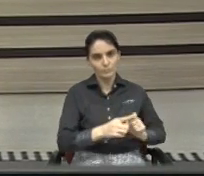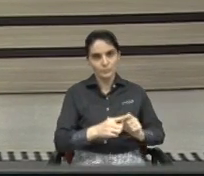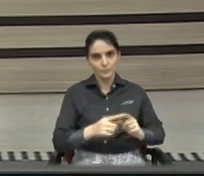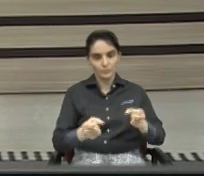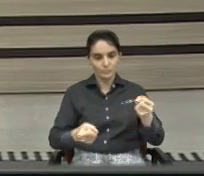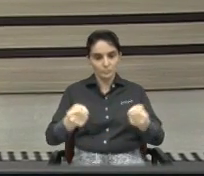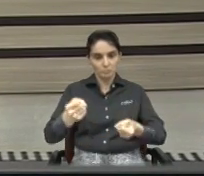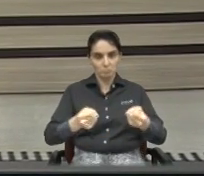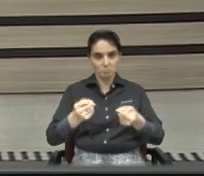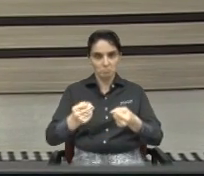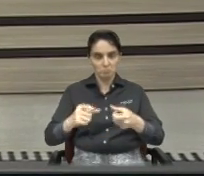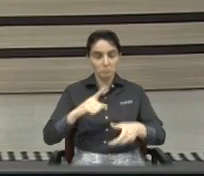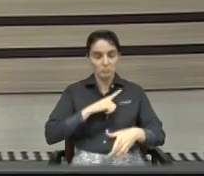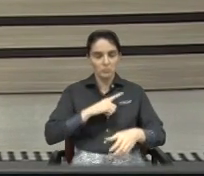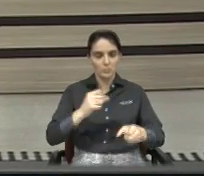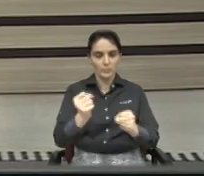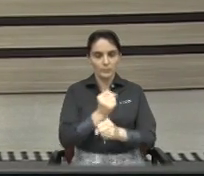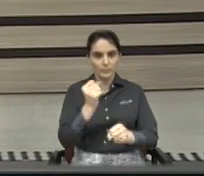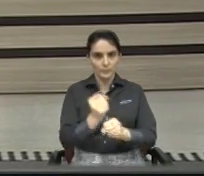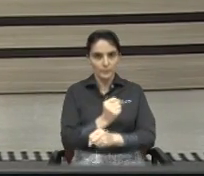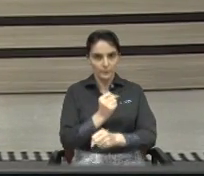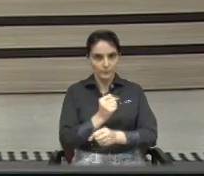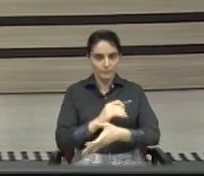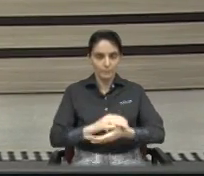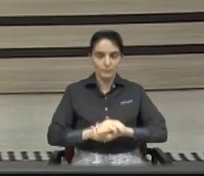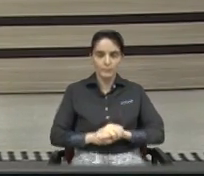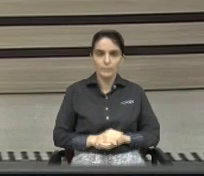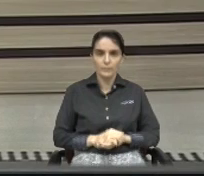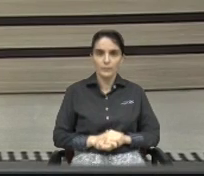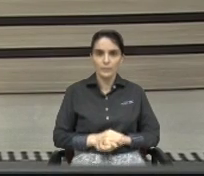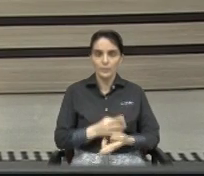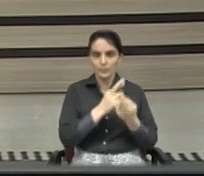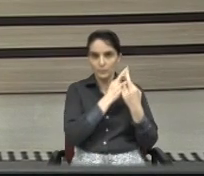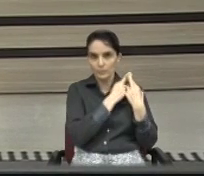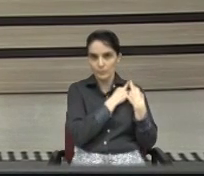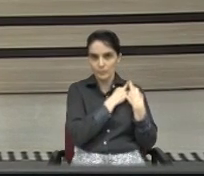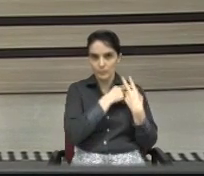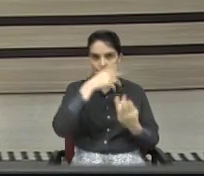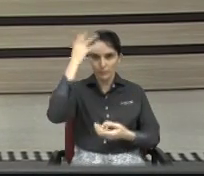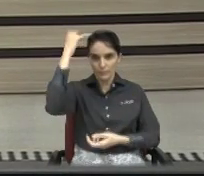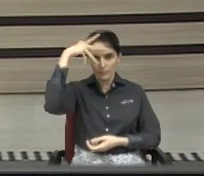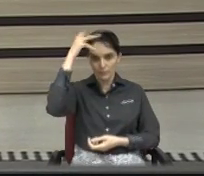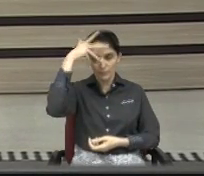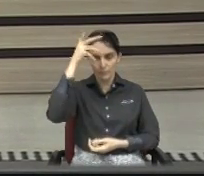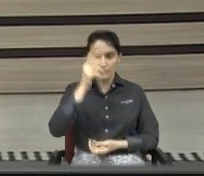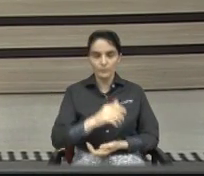de obras em vias públicas no município de Limeira e dá outras providências. Autora, vereadora Érica Tanque.